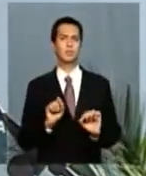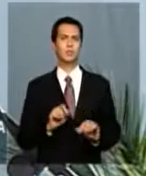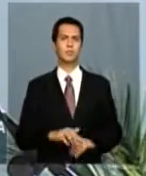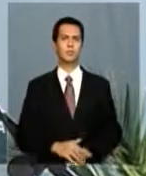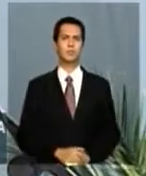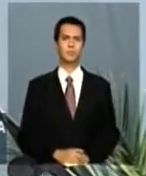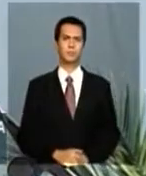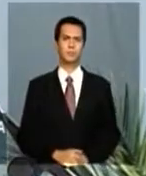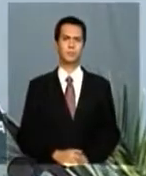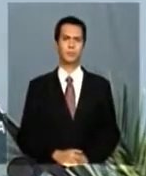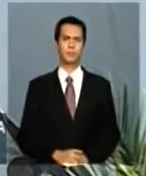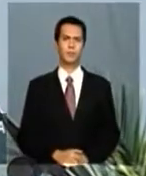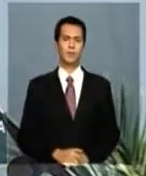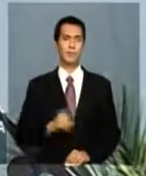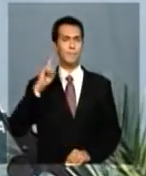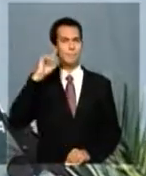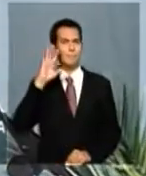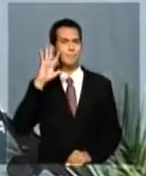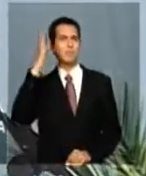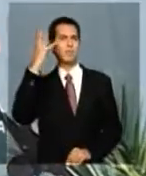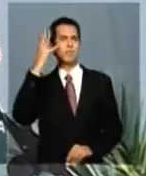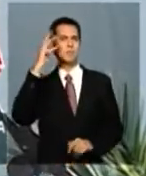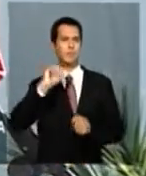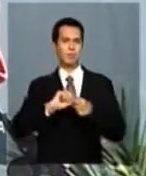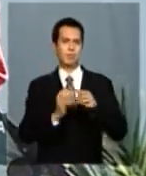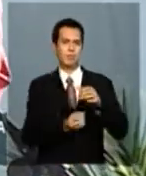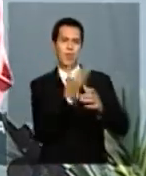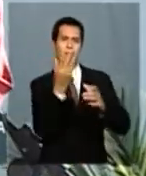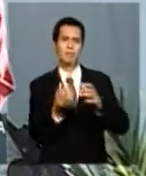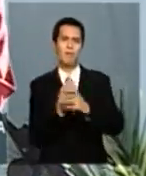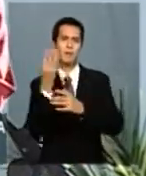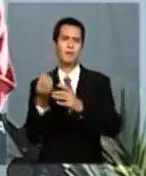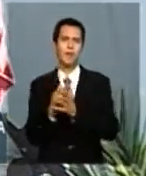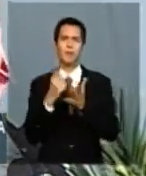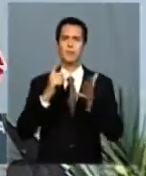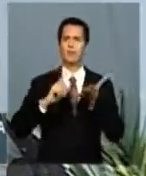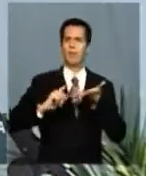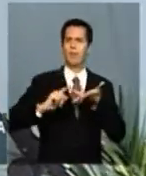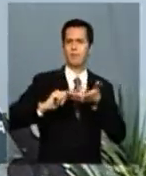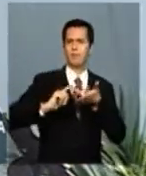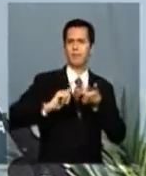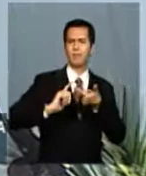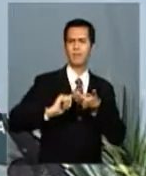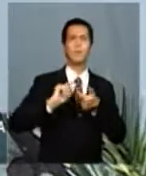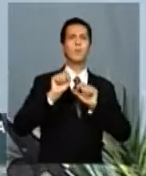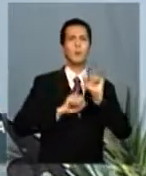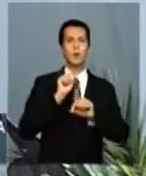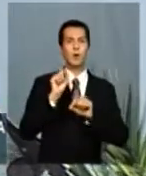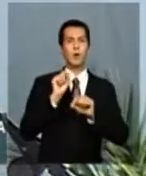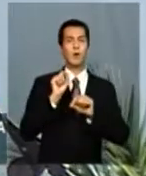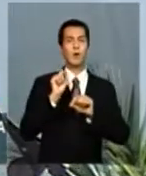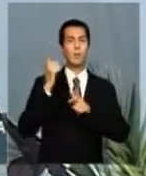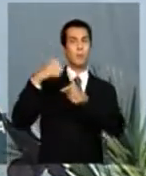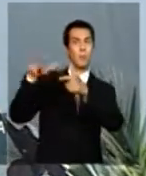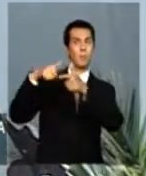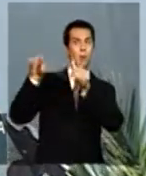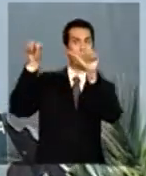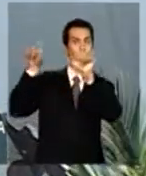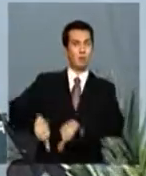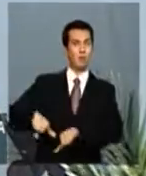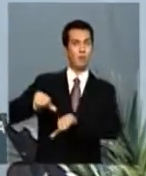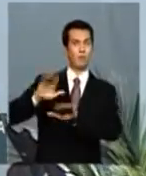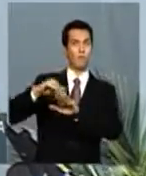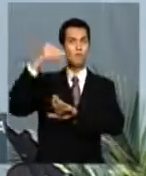criar um conjunto de armas contra crises externas. Se vocês lembram bem, no passado,